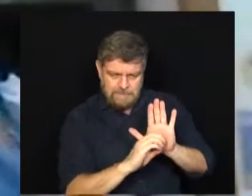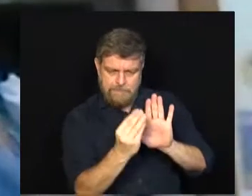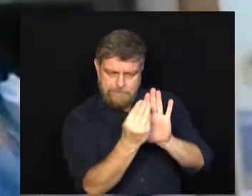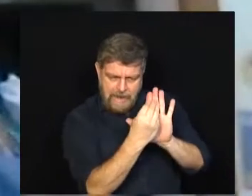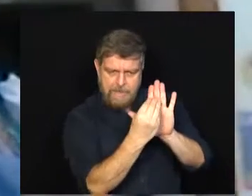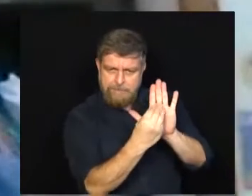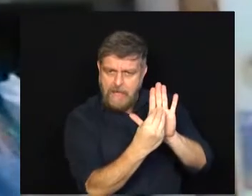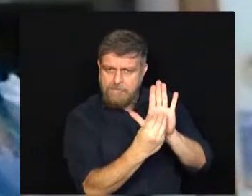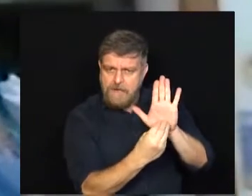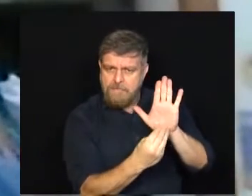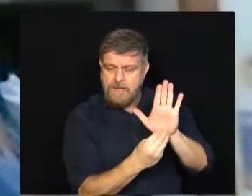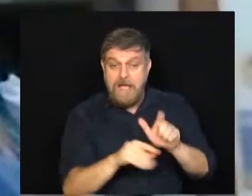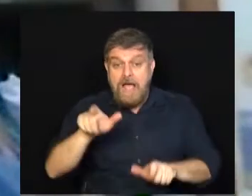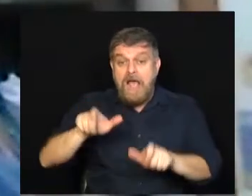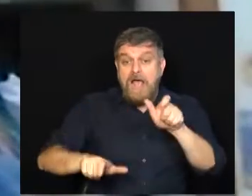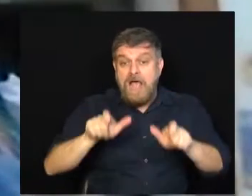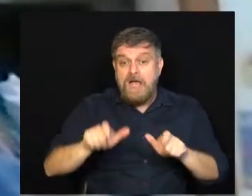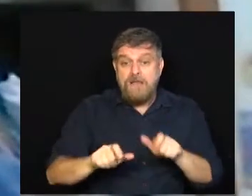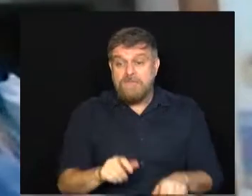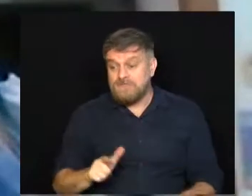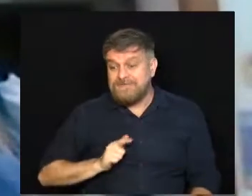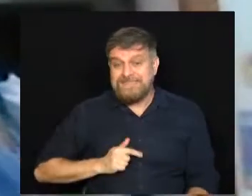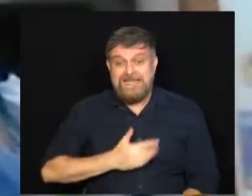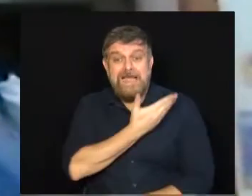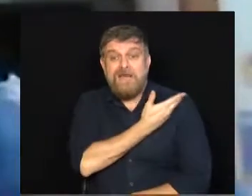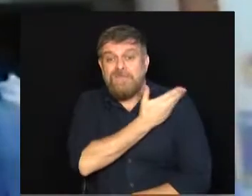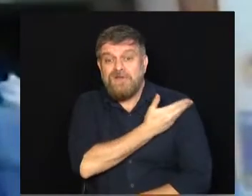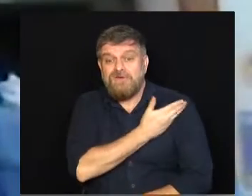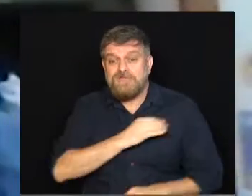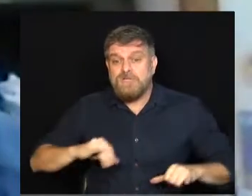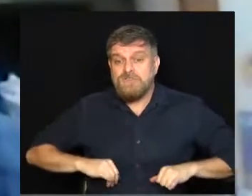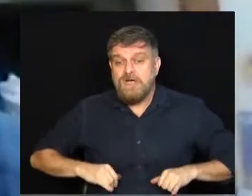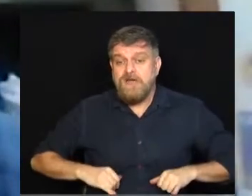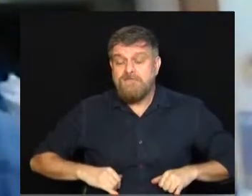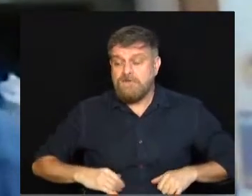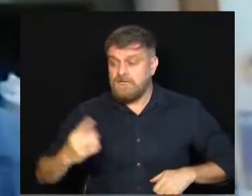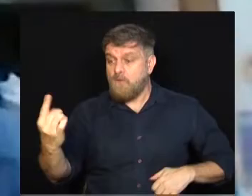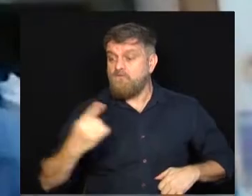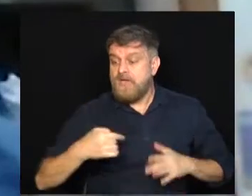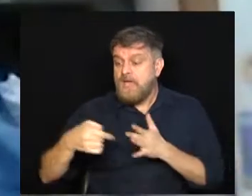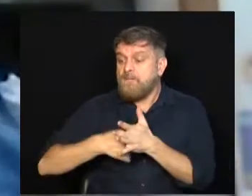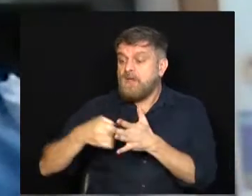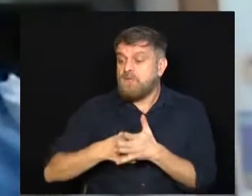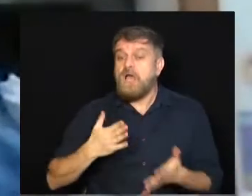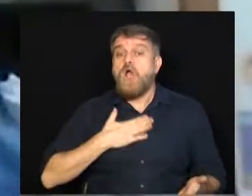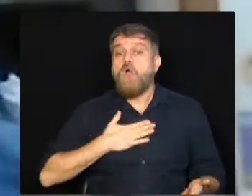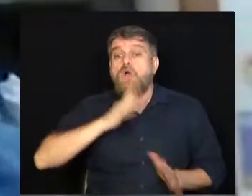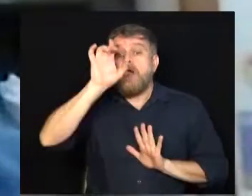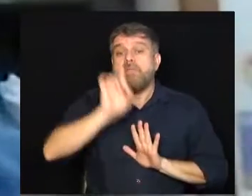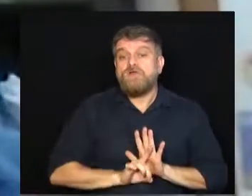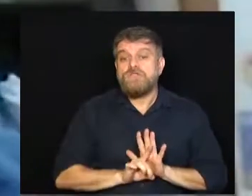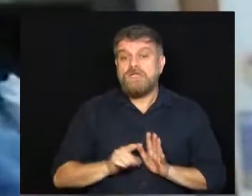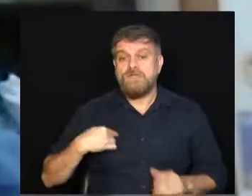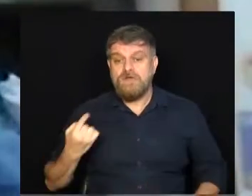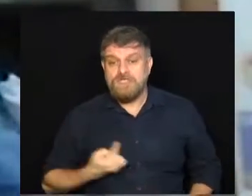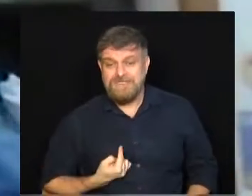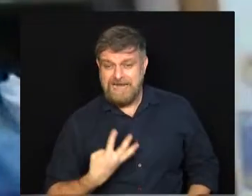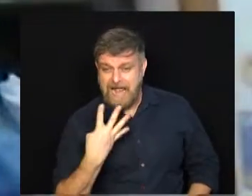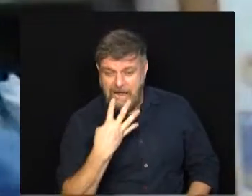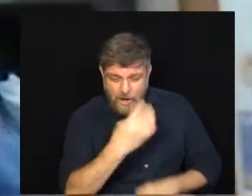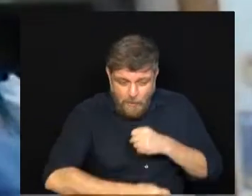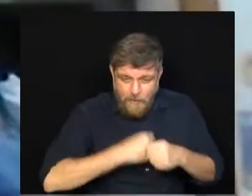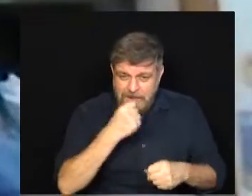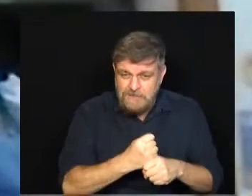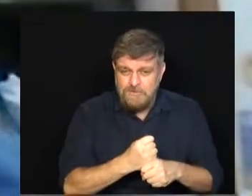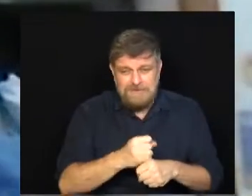que as pessoas procurem, quando elas são discriminadas, elas querem saber quais são os meus direitos. E nós estamos, talvez, há 4 anos, em torno disso